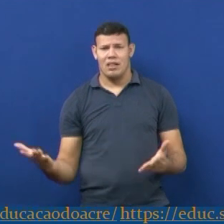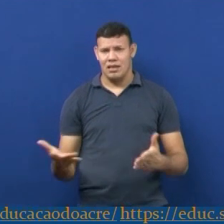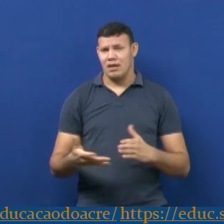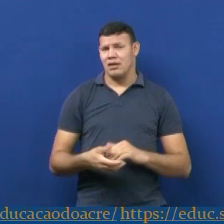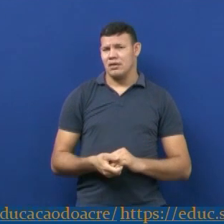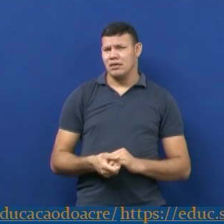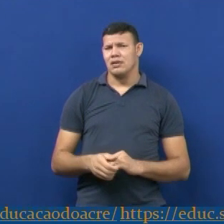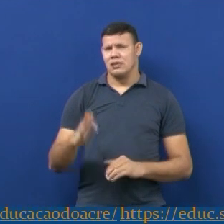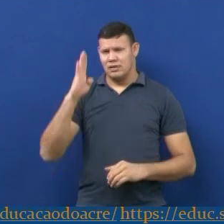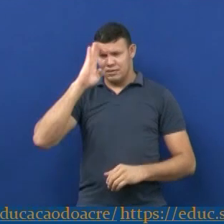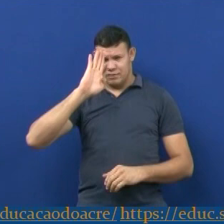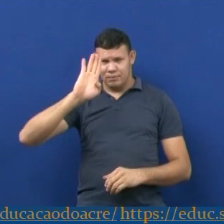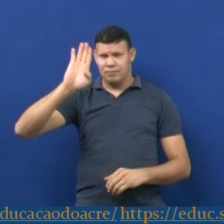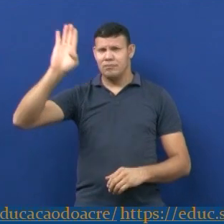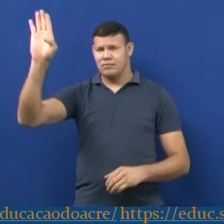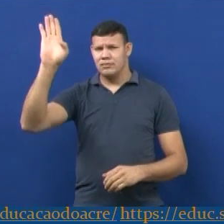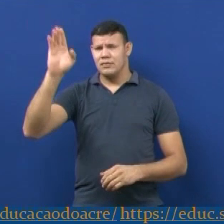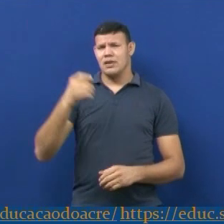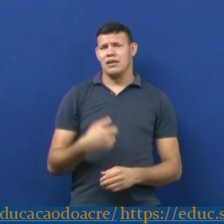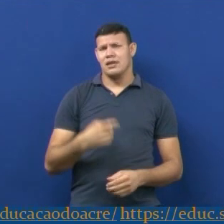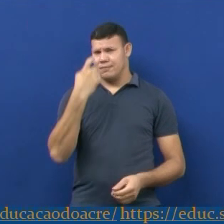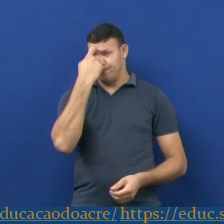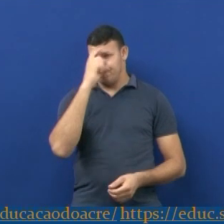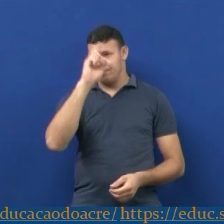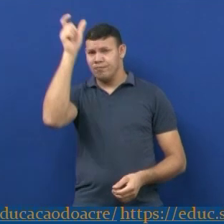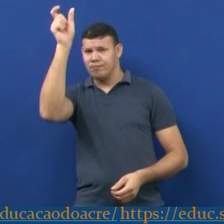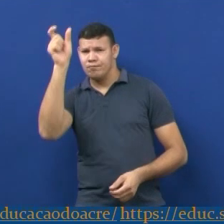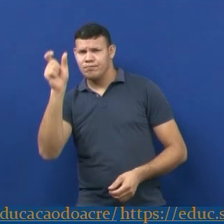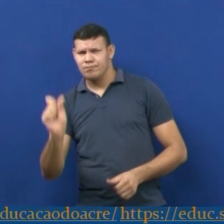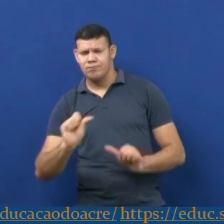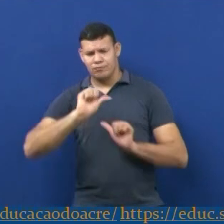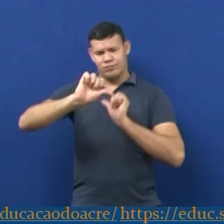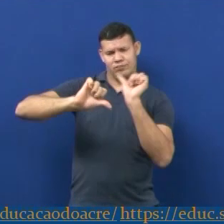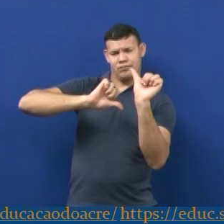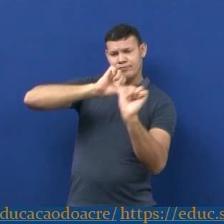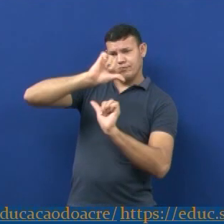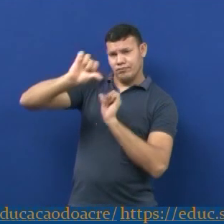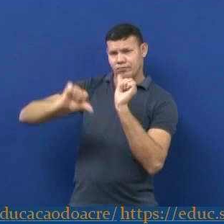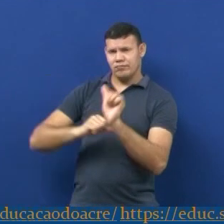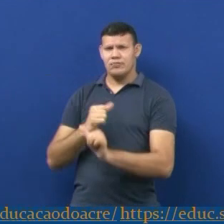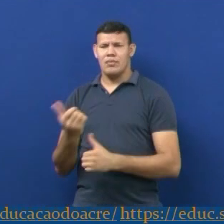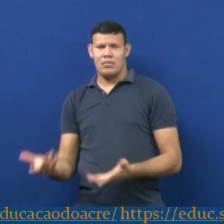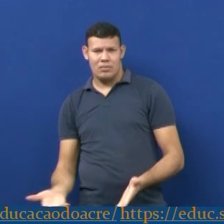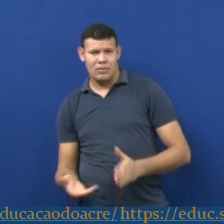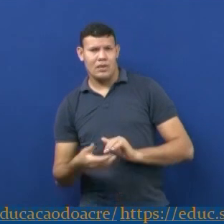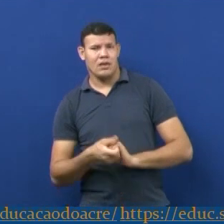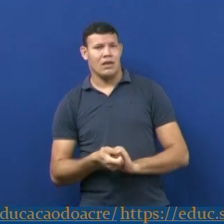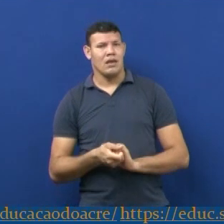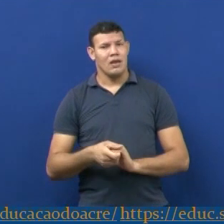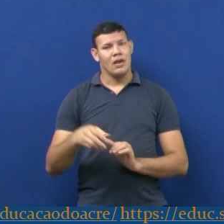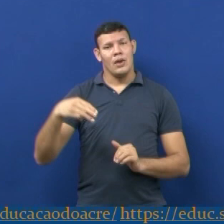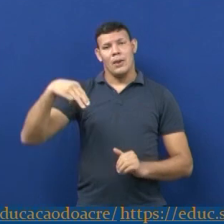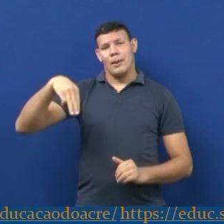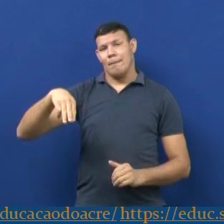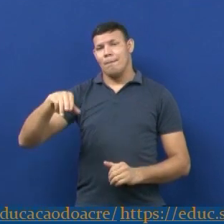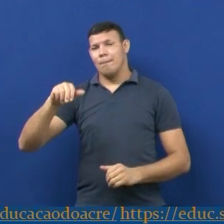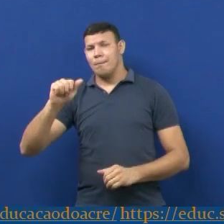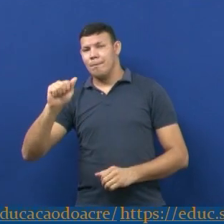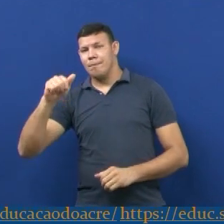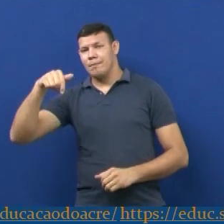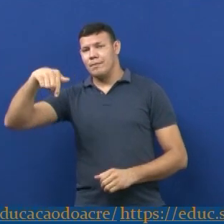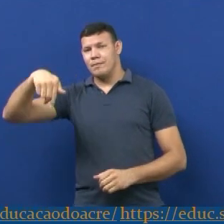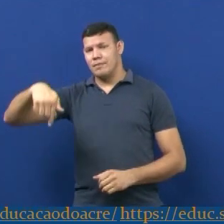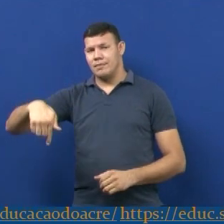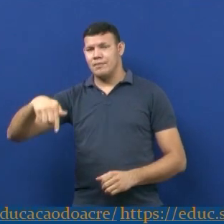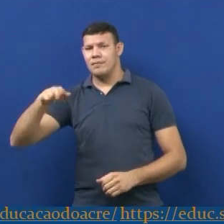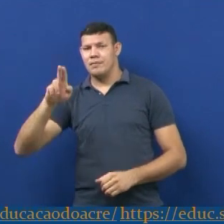que auxilia na criação do personagem e na transformação estética dos atores. O maquiador atua junto com